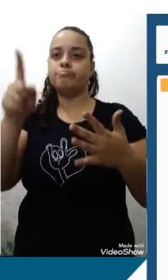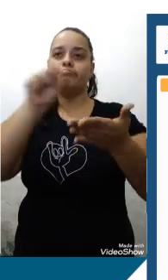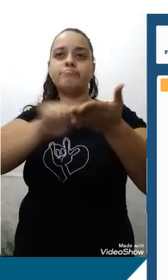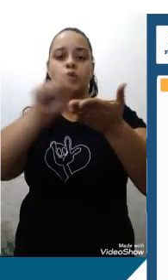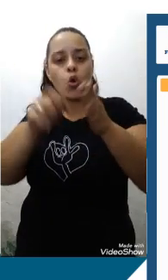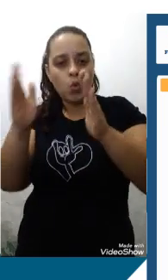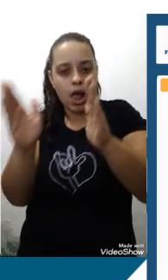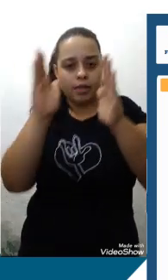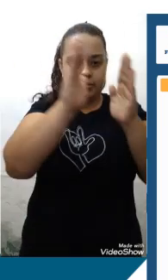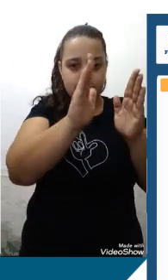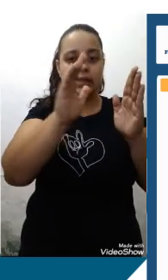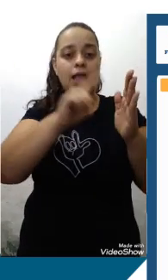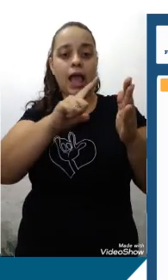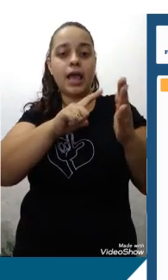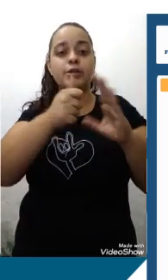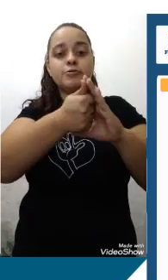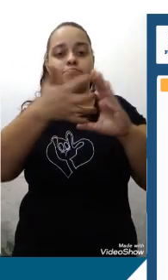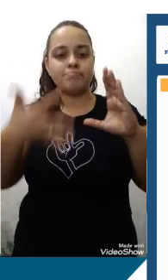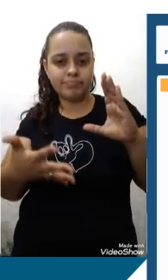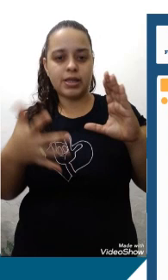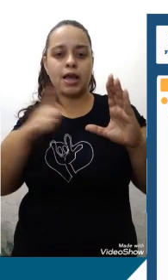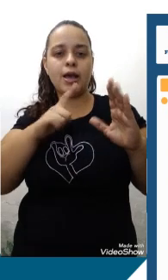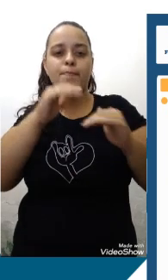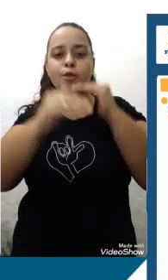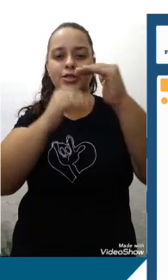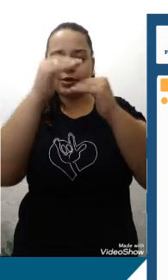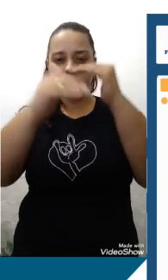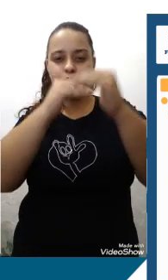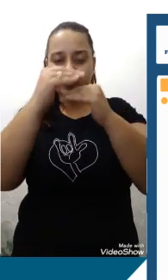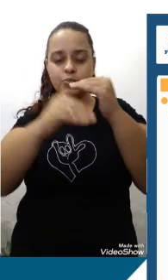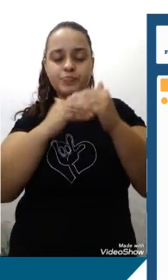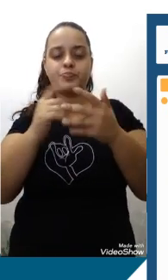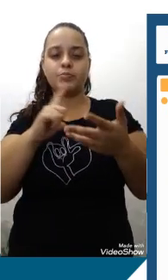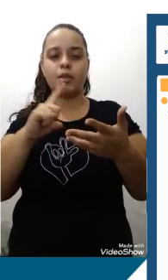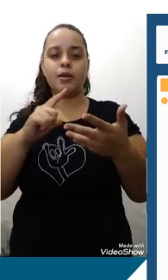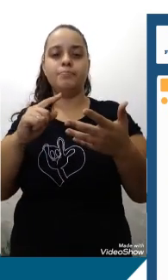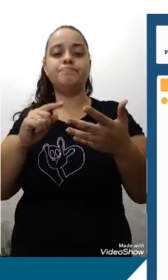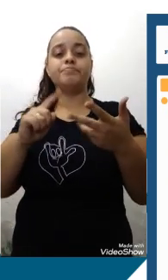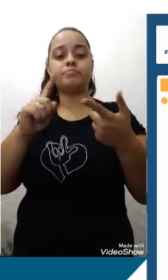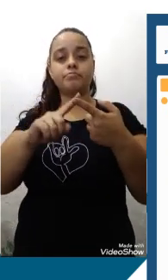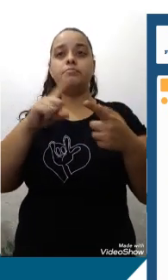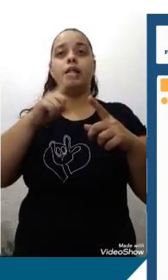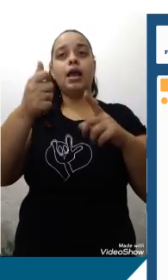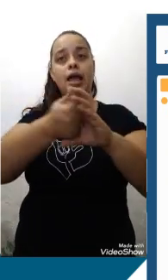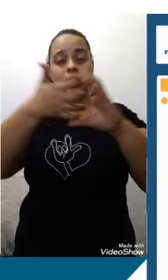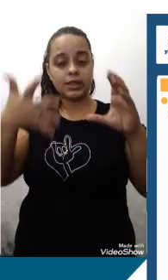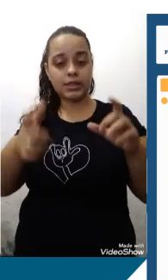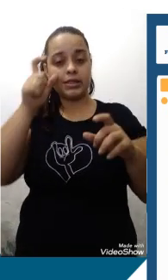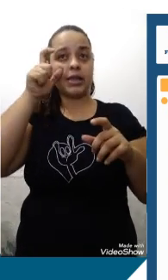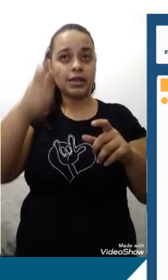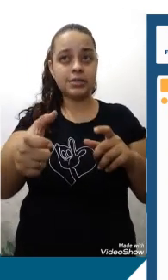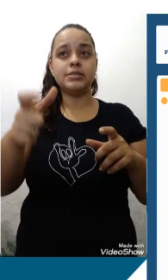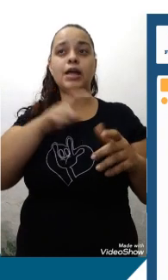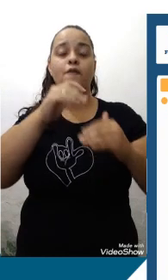anotação ali do lado. Eu quero que a gente destaque aquele aspecto de processo que eu falei no início quando eu estava explicando a expansão. Então a gente anota ali, características e interesses